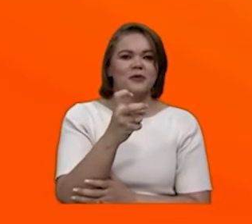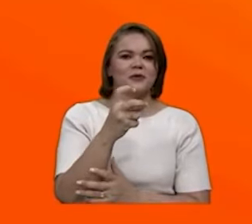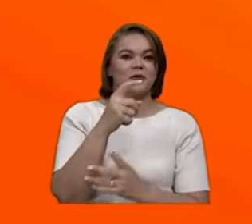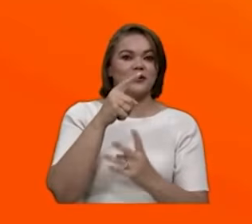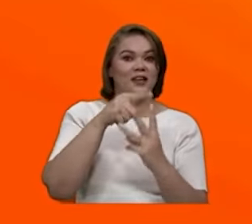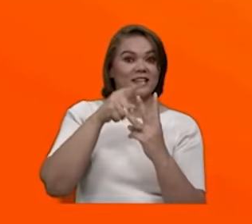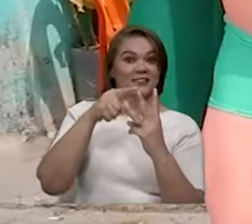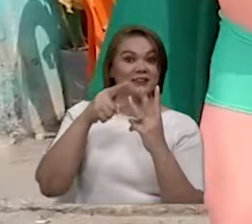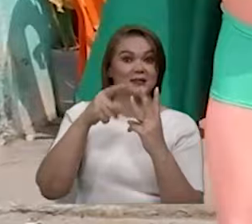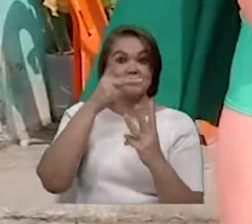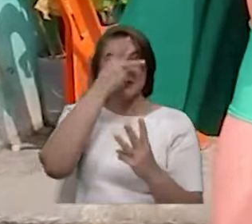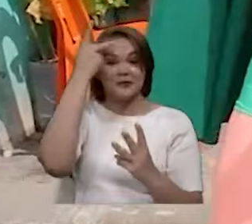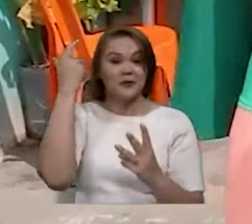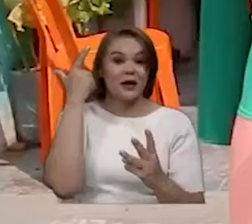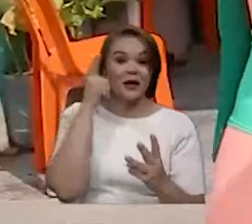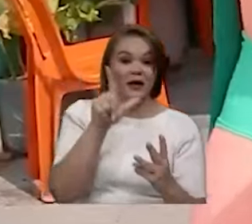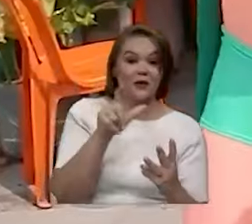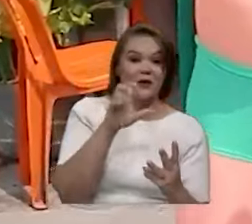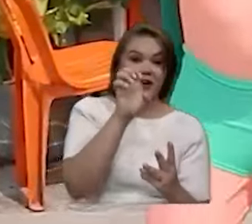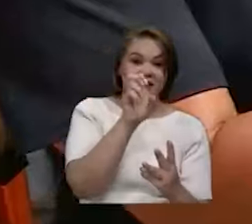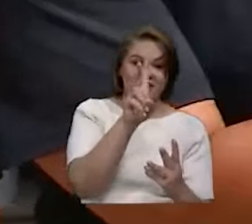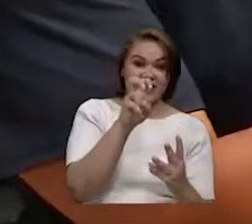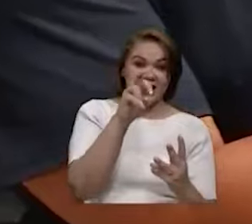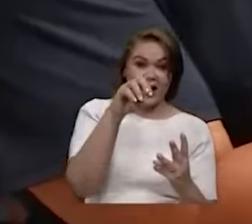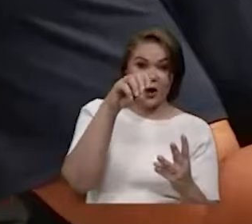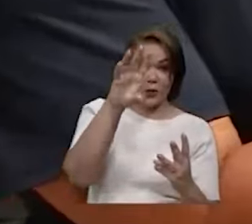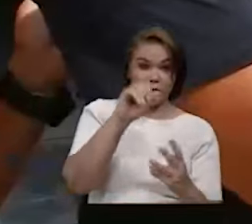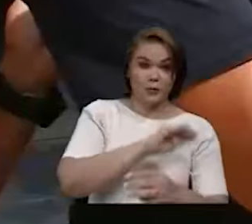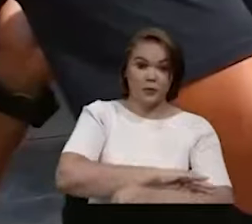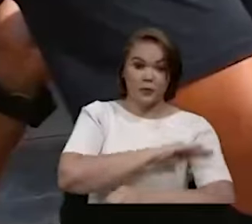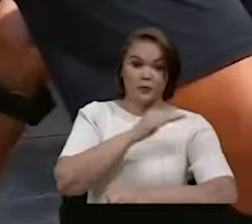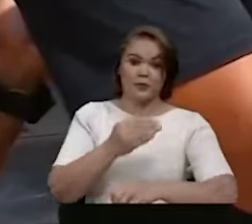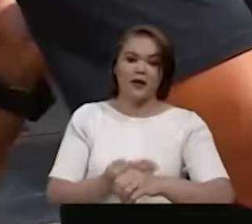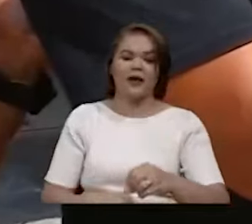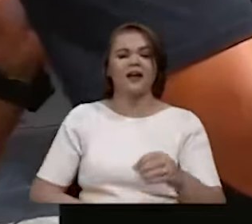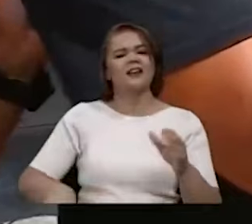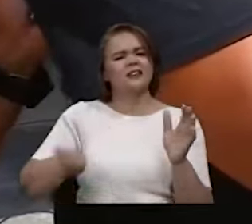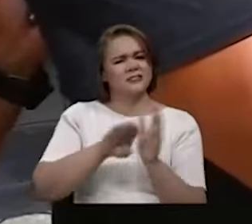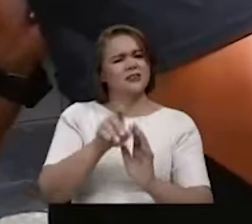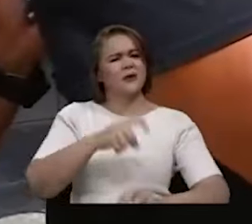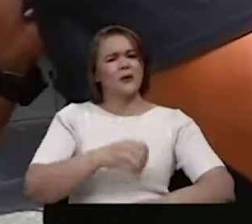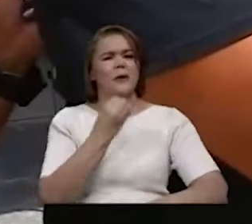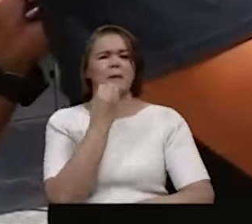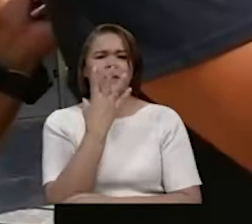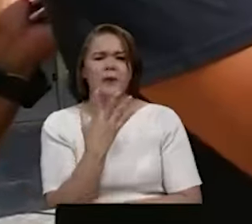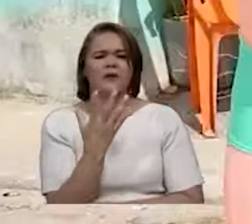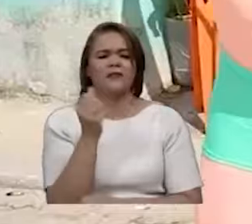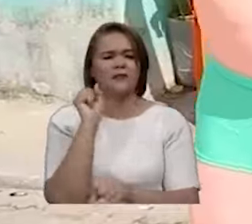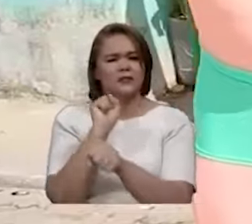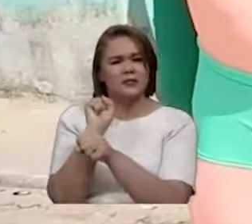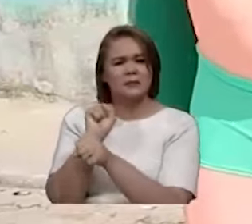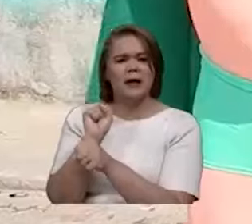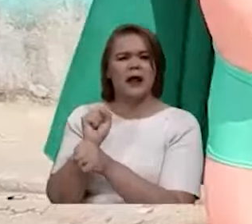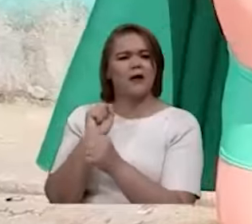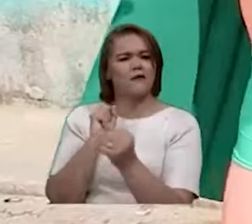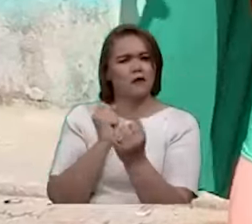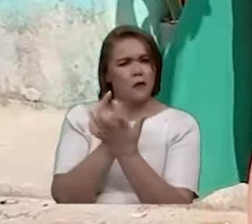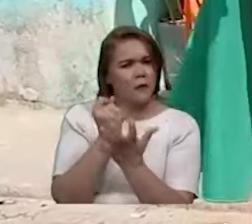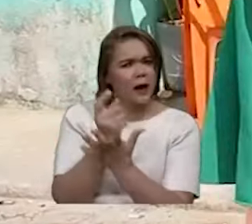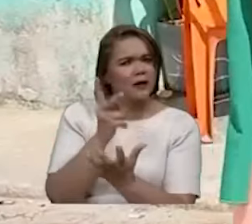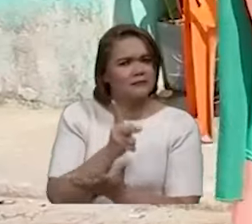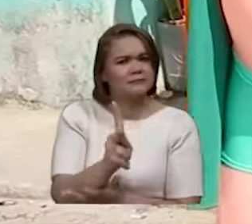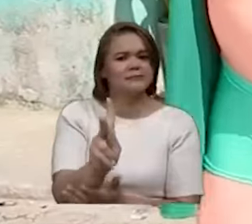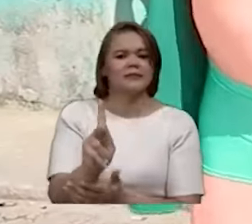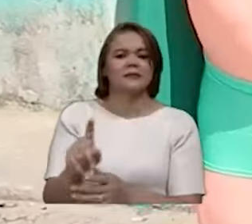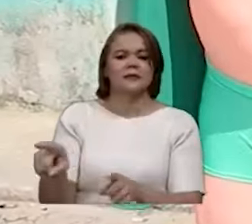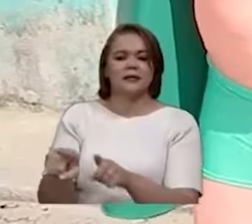3 felizardos. O Everaldo de Propriá. Tá chegando uma boa hora e vou esperar o prêmio máximo, fé em Deus. Nunca vou parar de comprar, não. Garantiu com a Lurdinha,